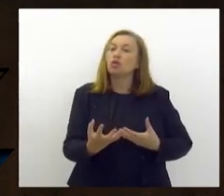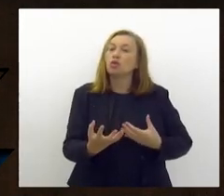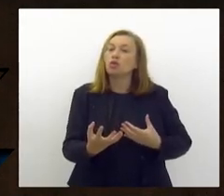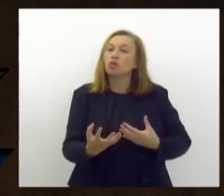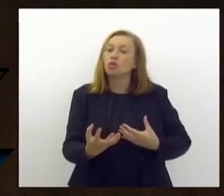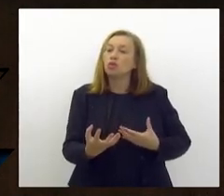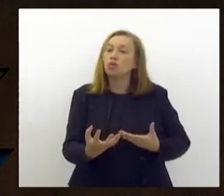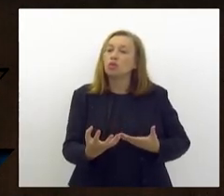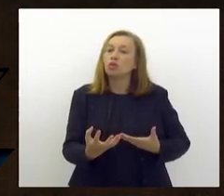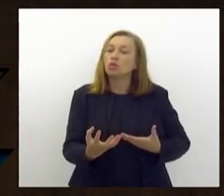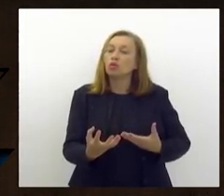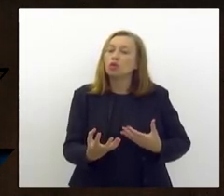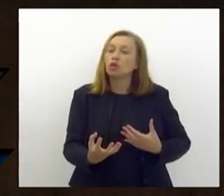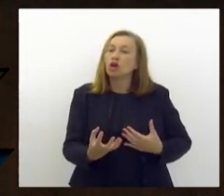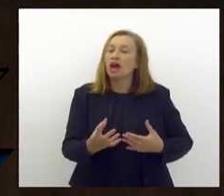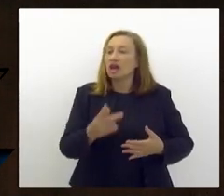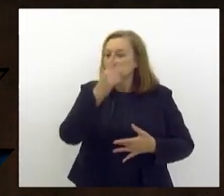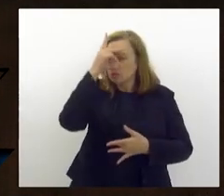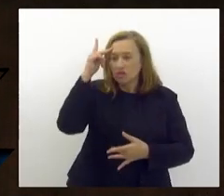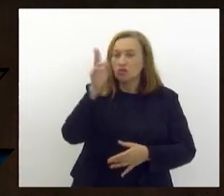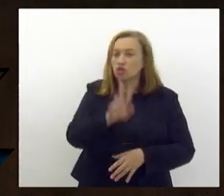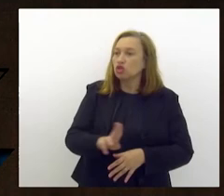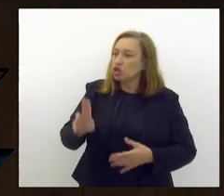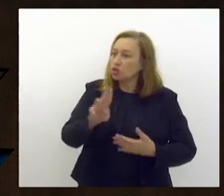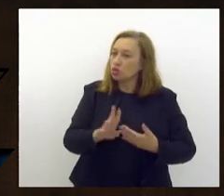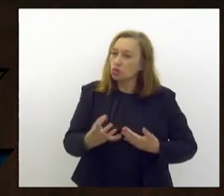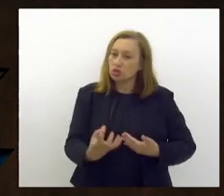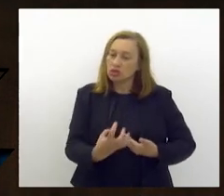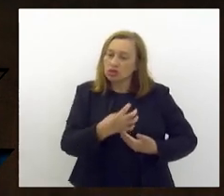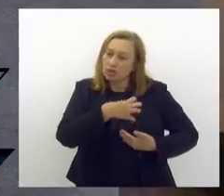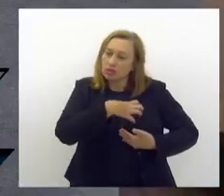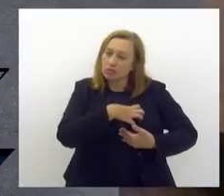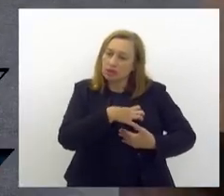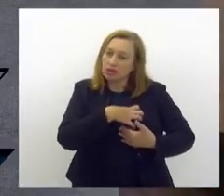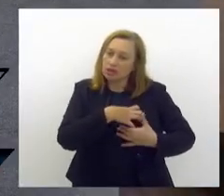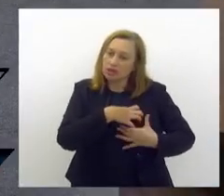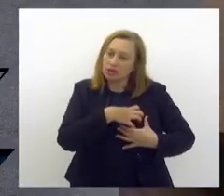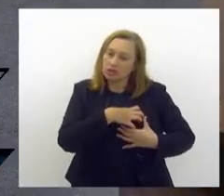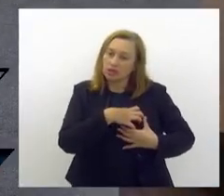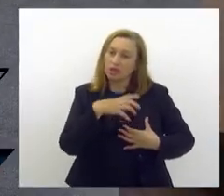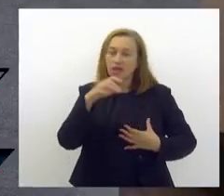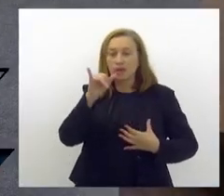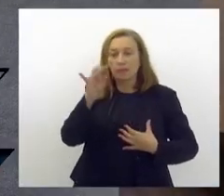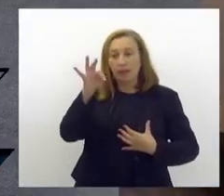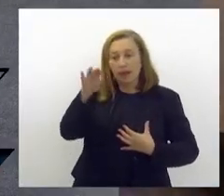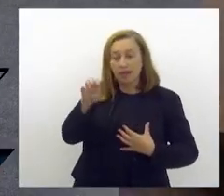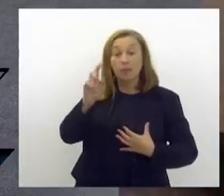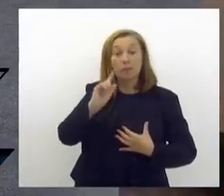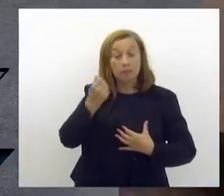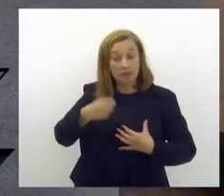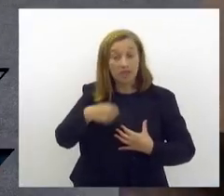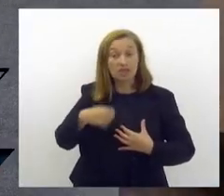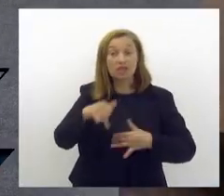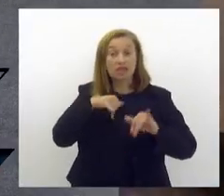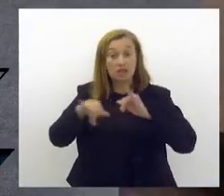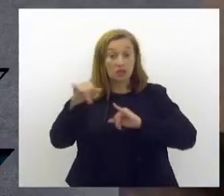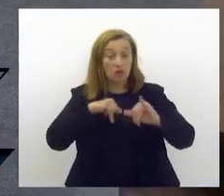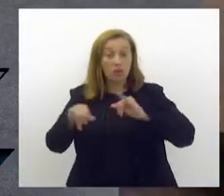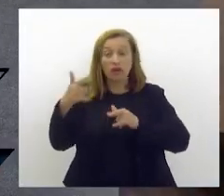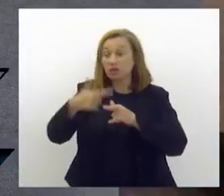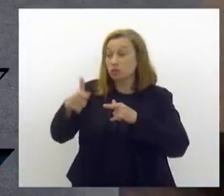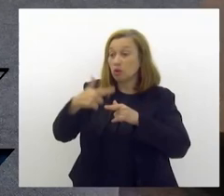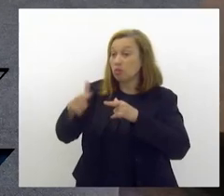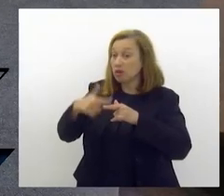sejam informados das possíveis reações adversas. Então, não é idêntico de vocês, é muito